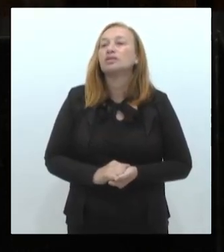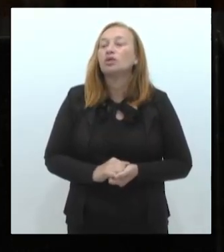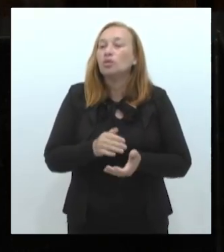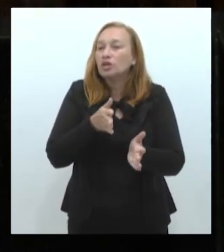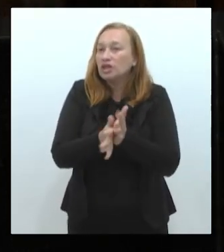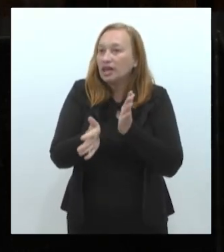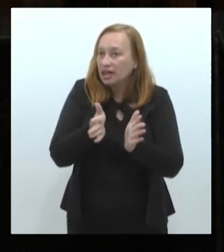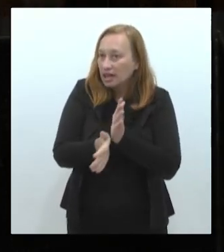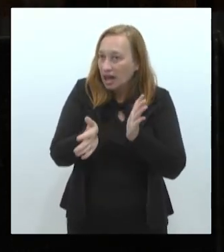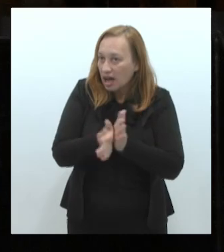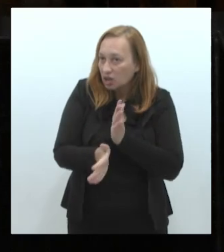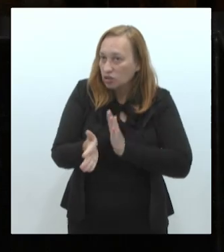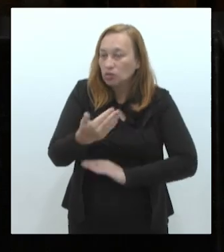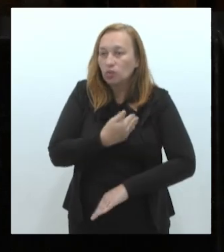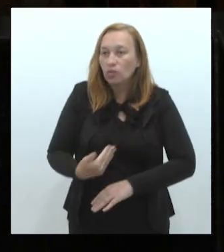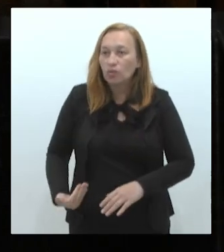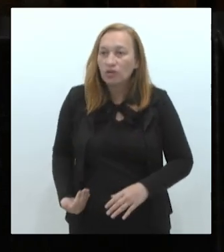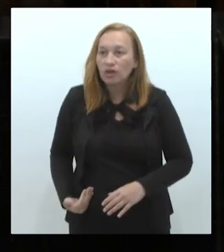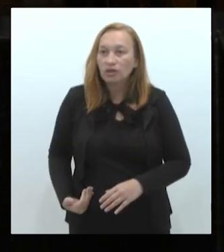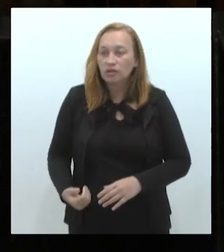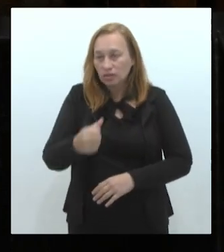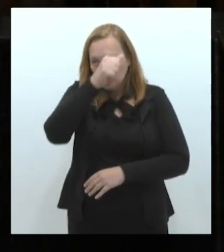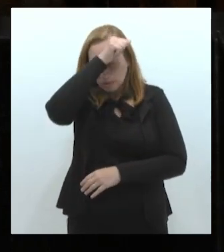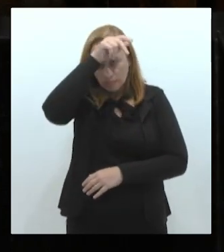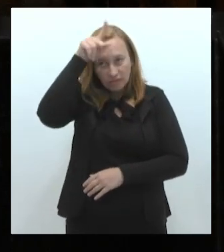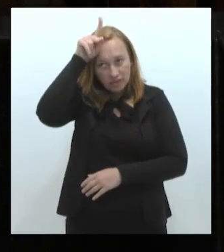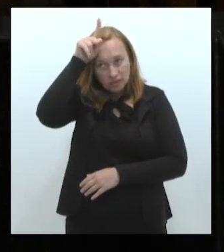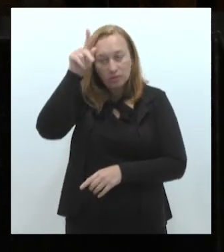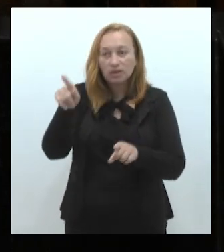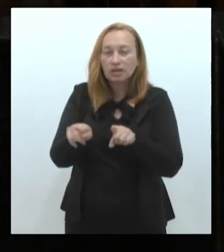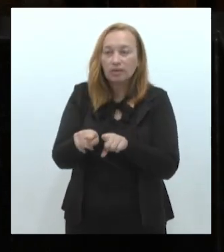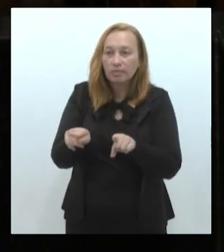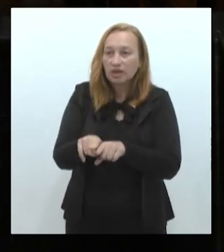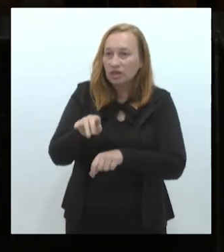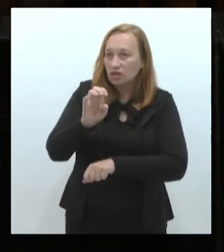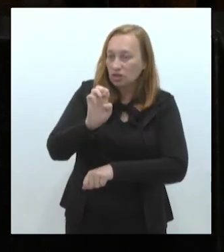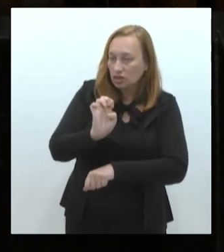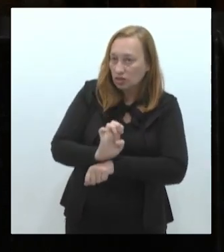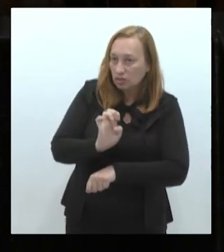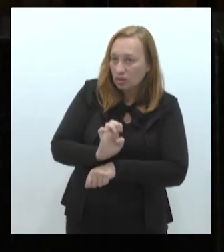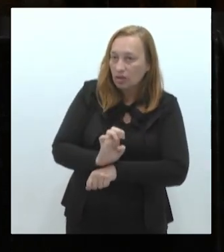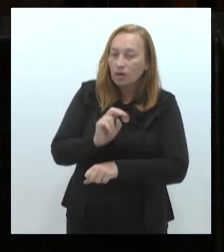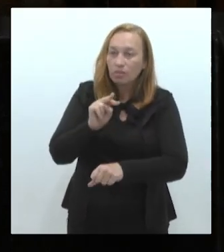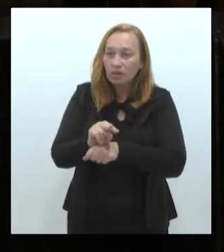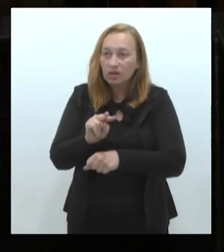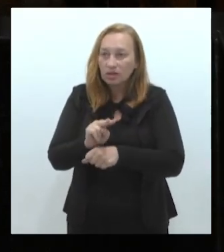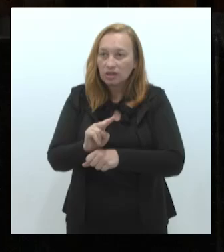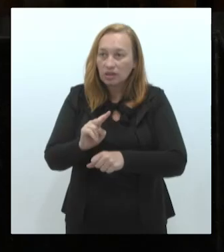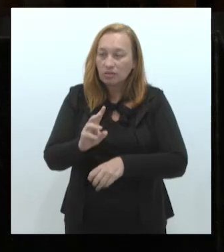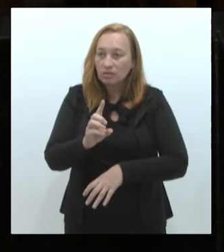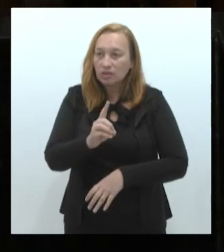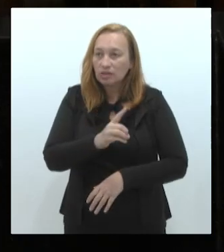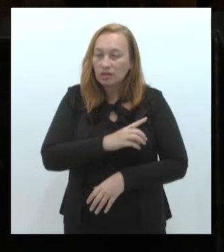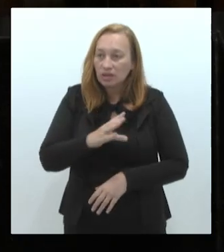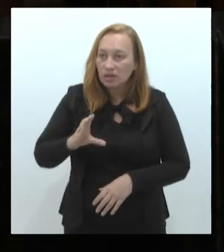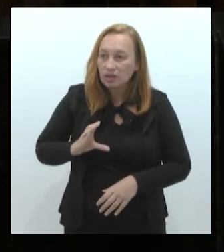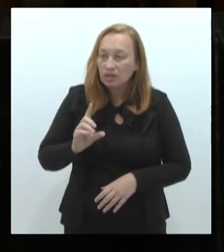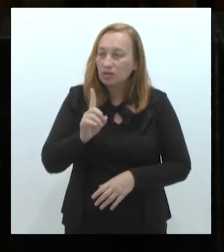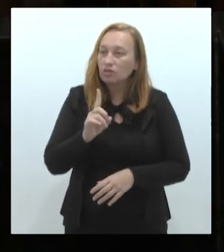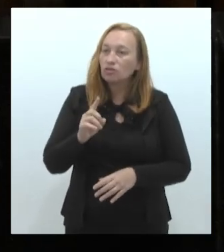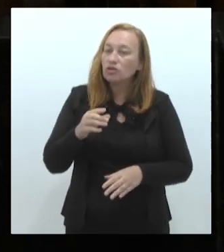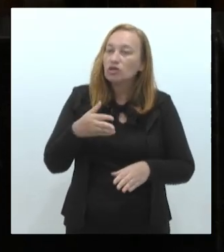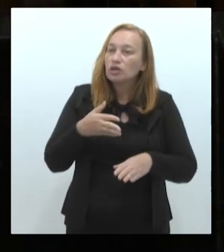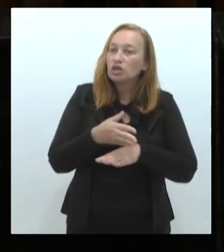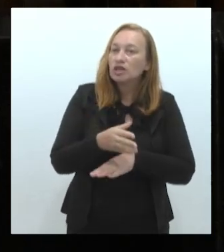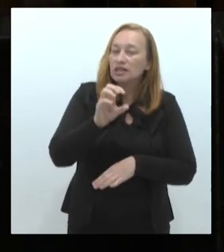gasto com os nossos governos municipais e estadual em proteção e defesa civil nas nossas cidades não chega a